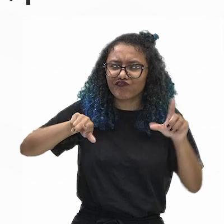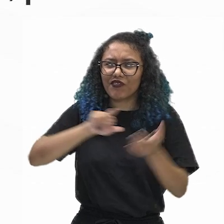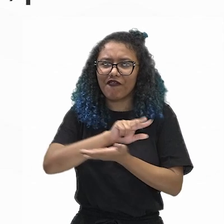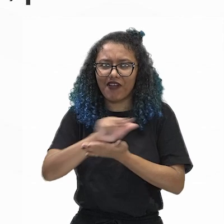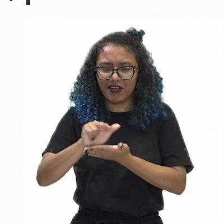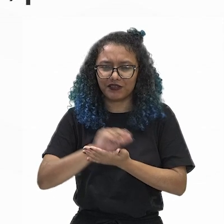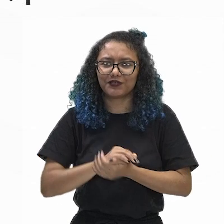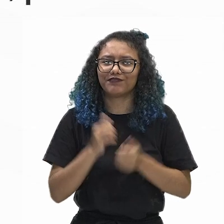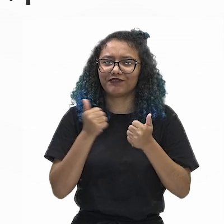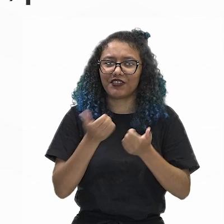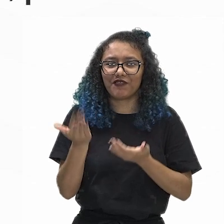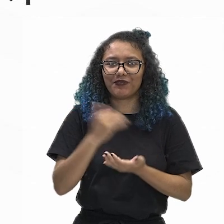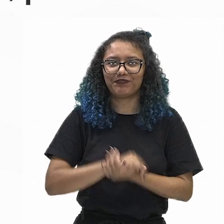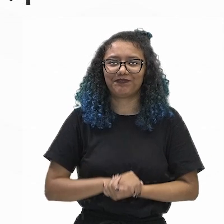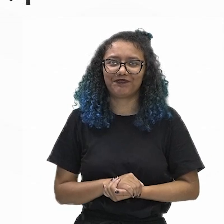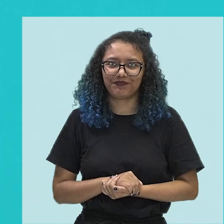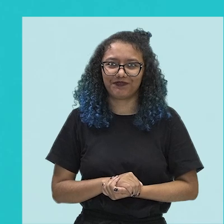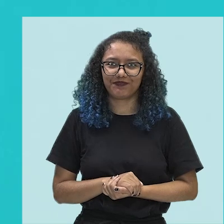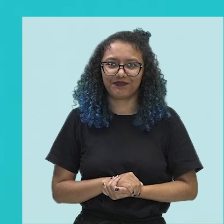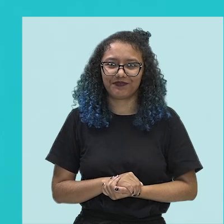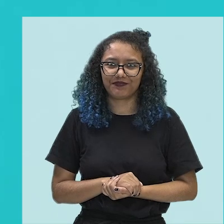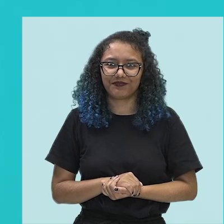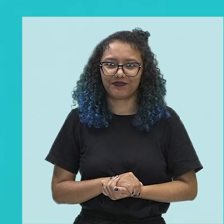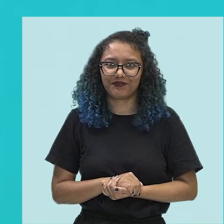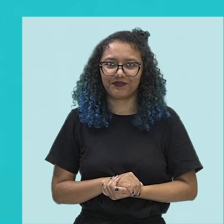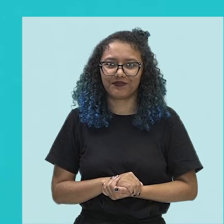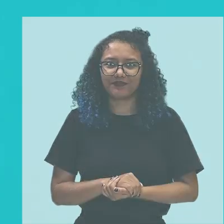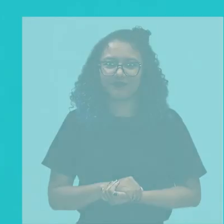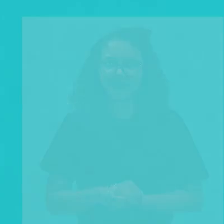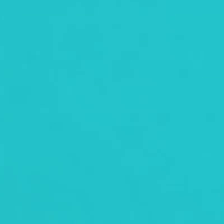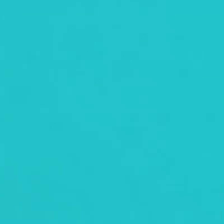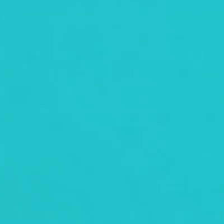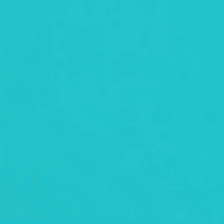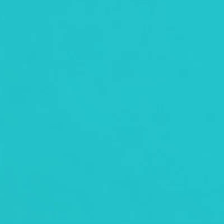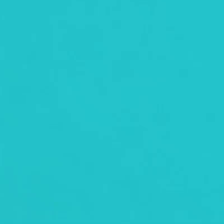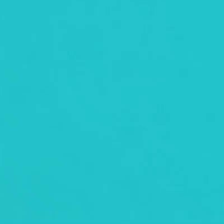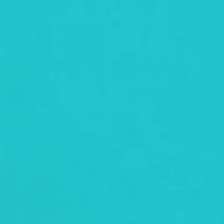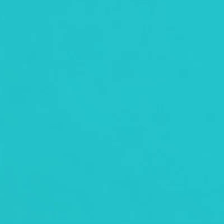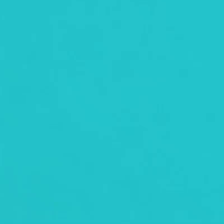variadas mídias. Ok? Let's go!